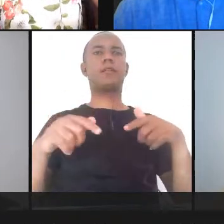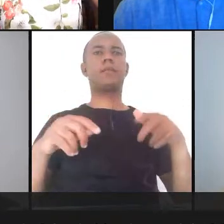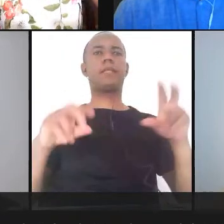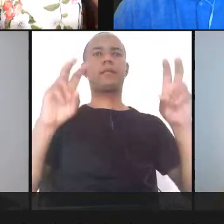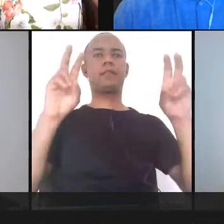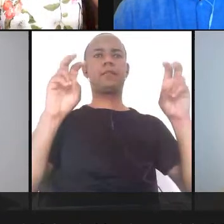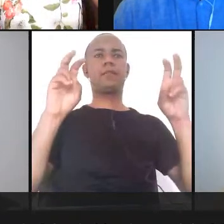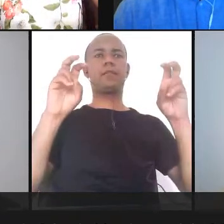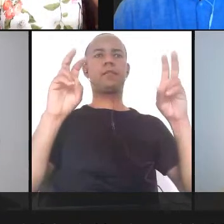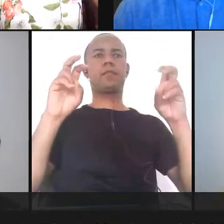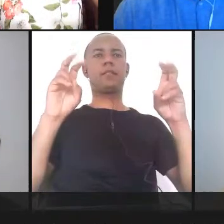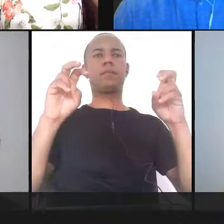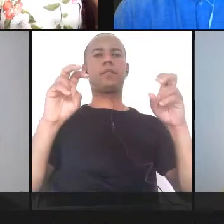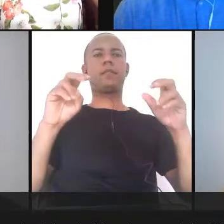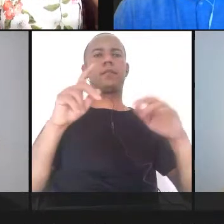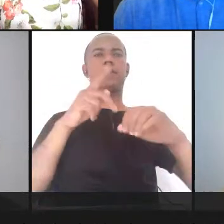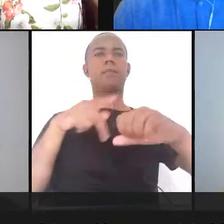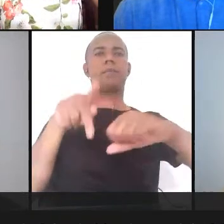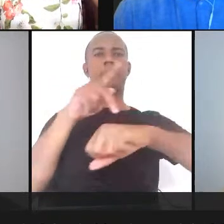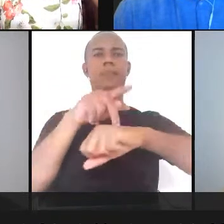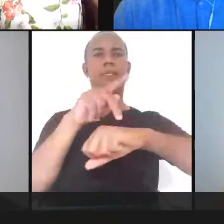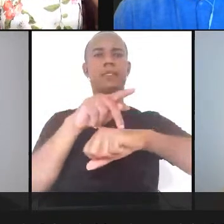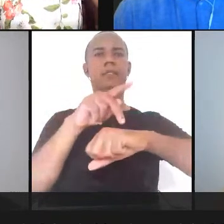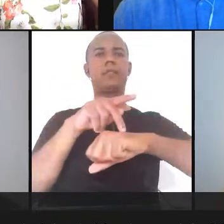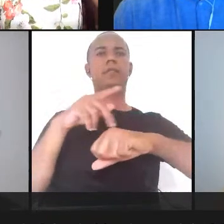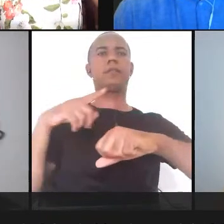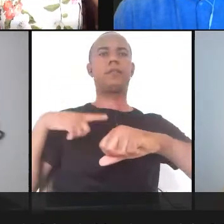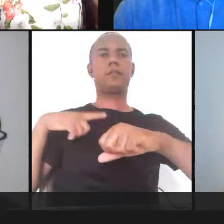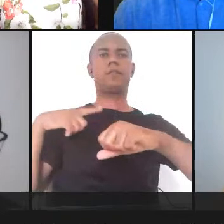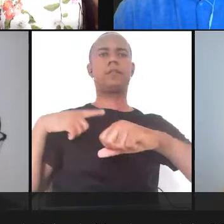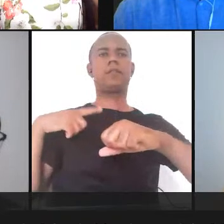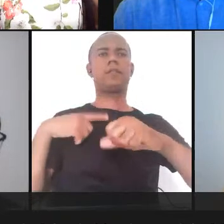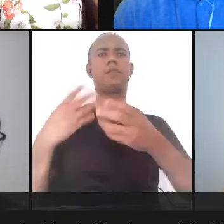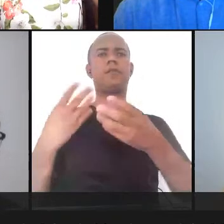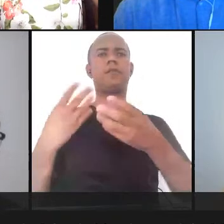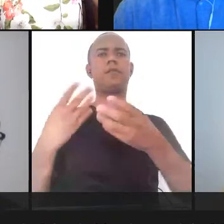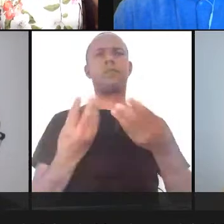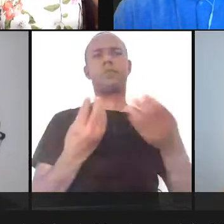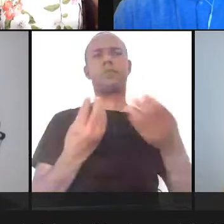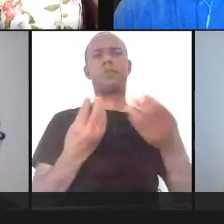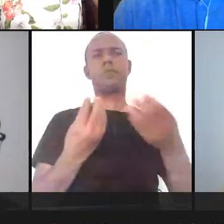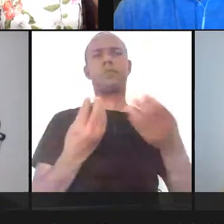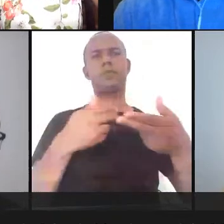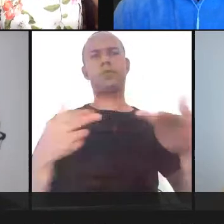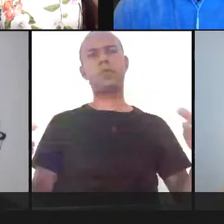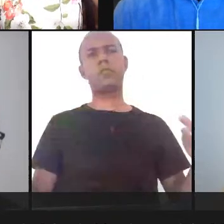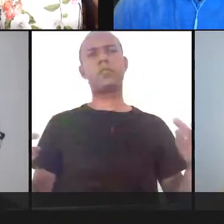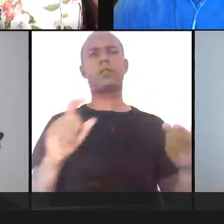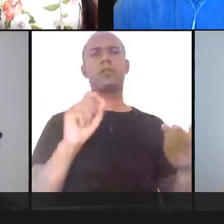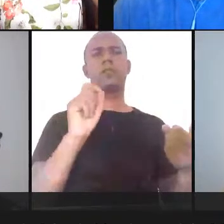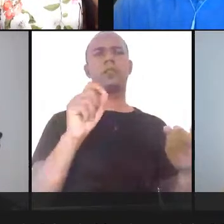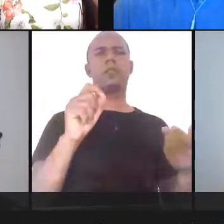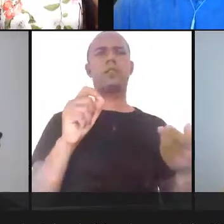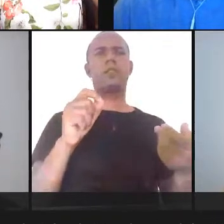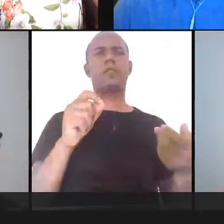Moçambique tem estado a enriquecer bastante com esse tema de literatura infantil.